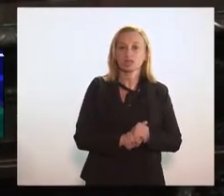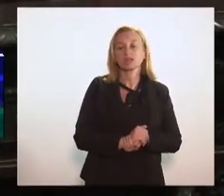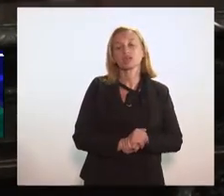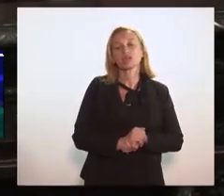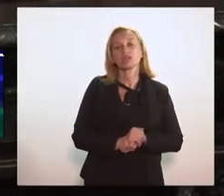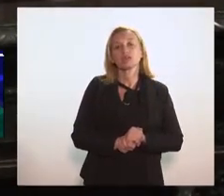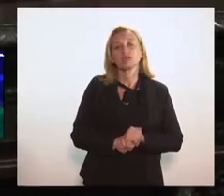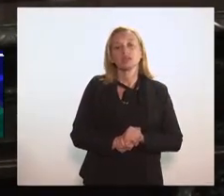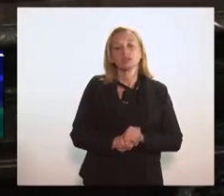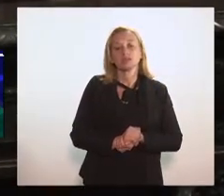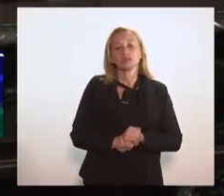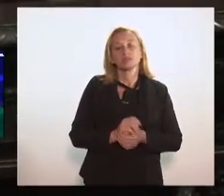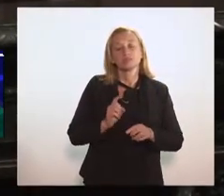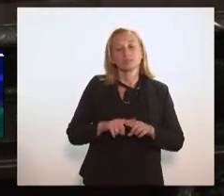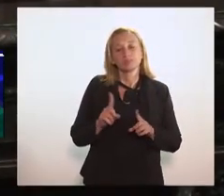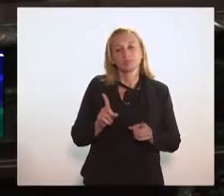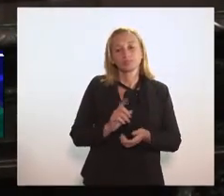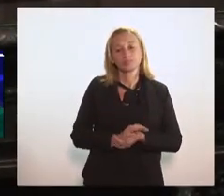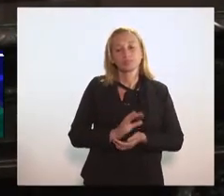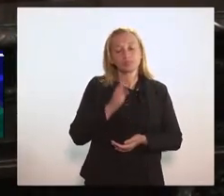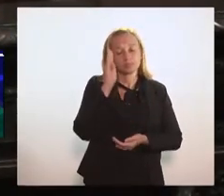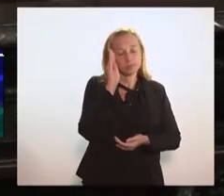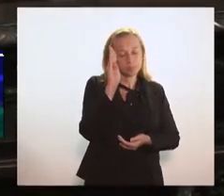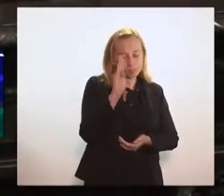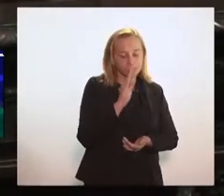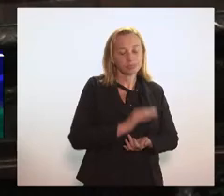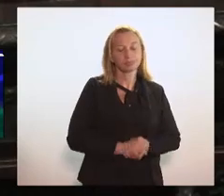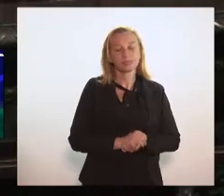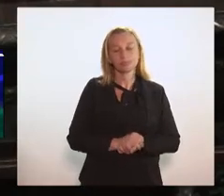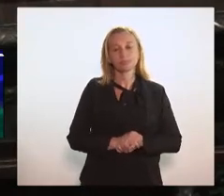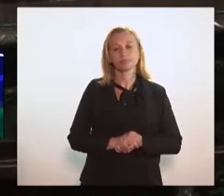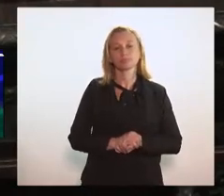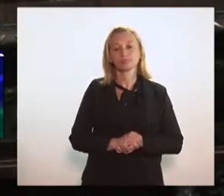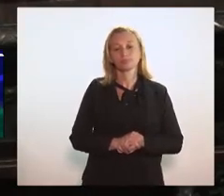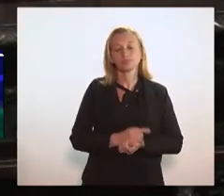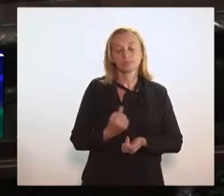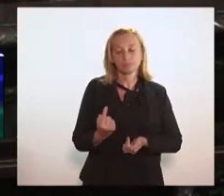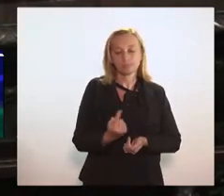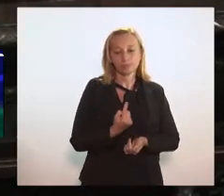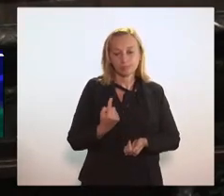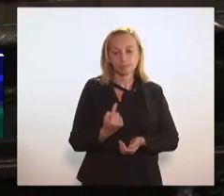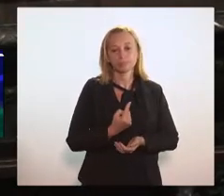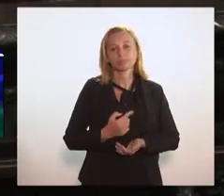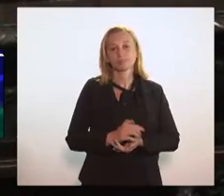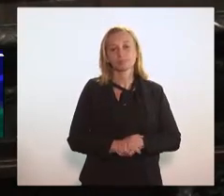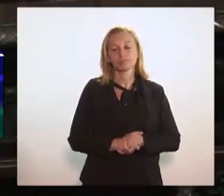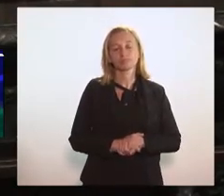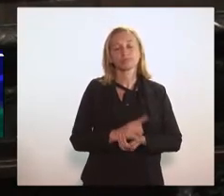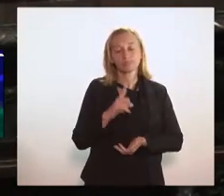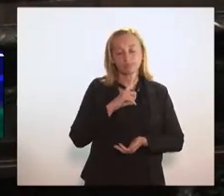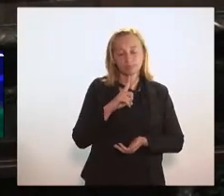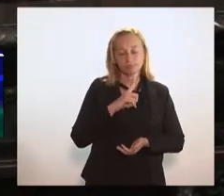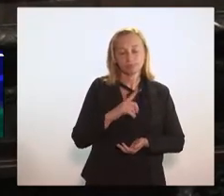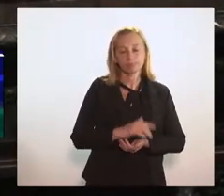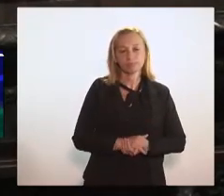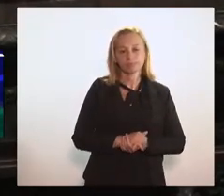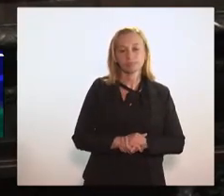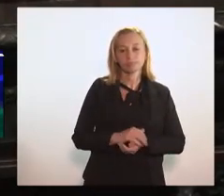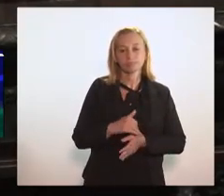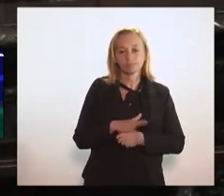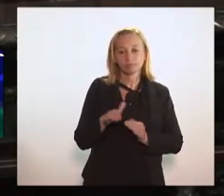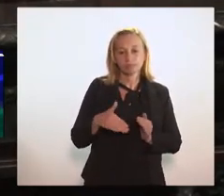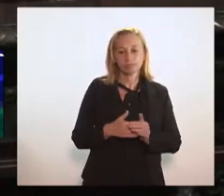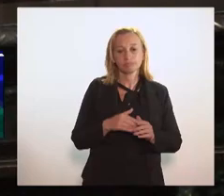criminalidade, mas é fundamental que a gente tenha todos os